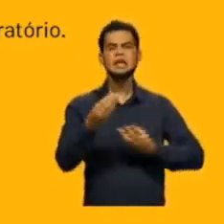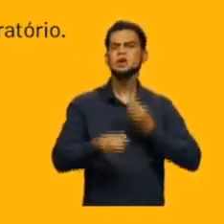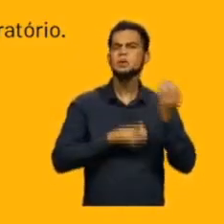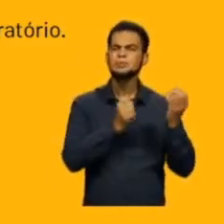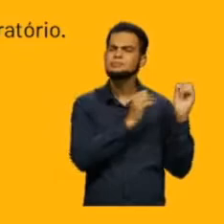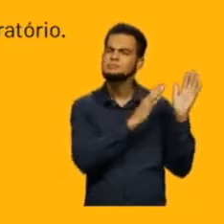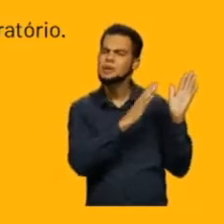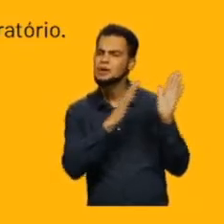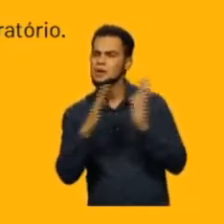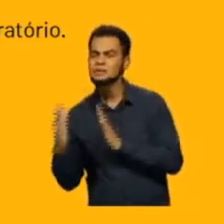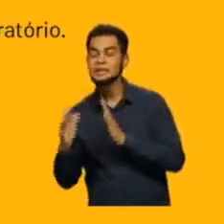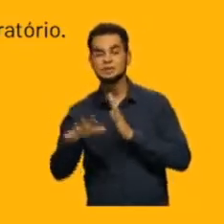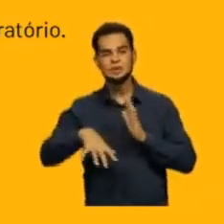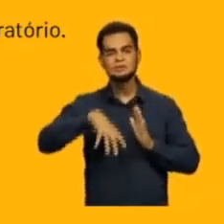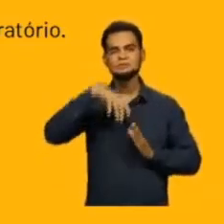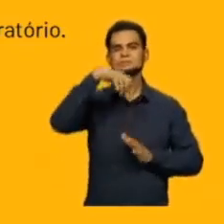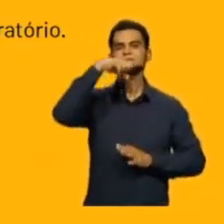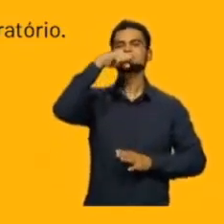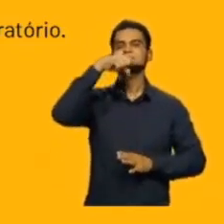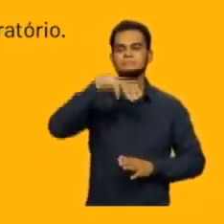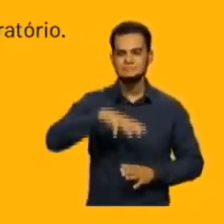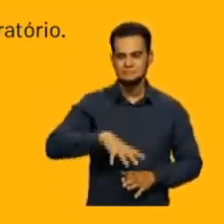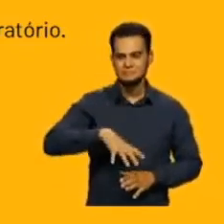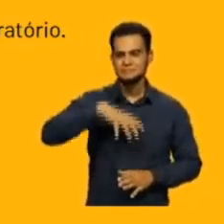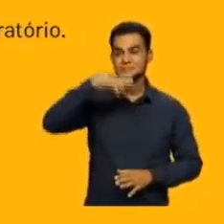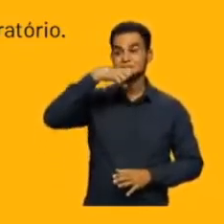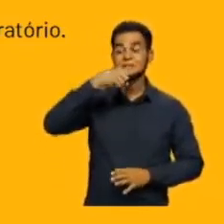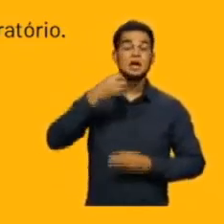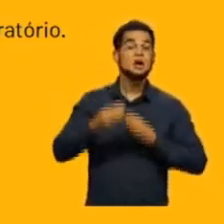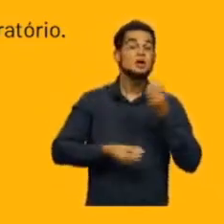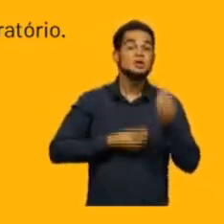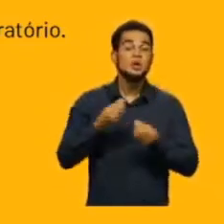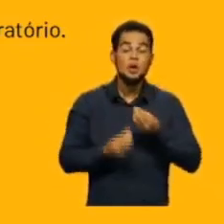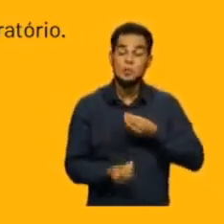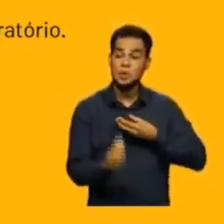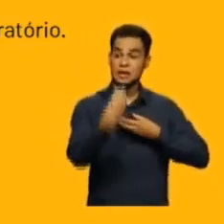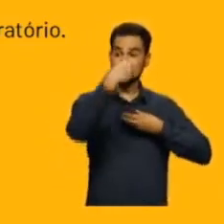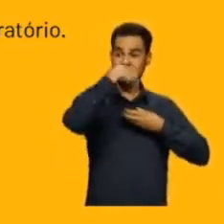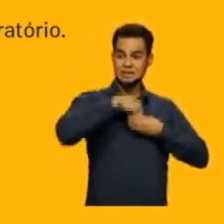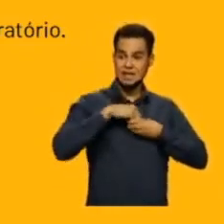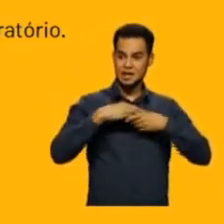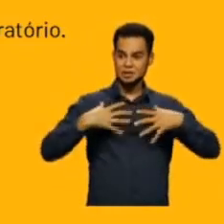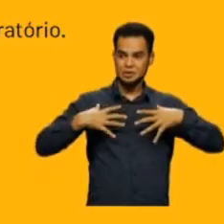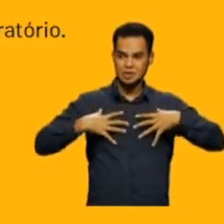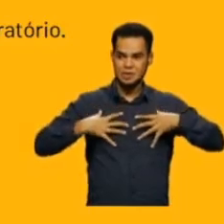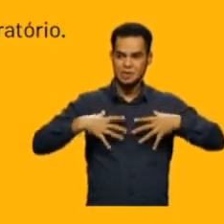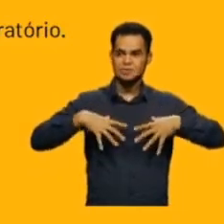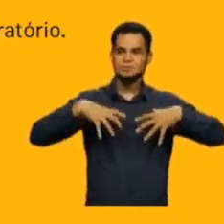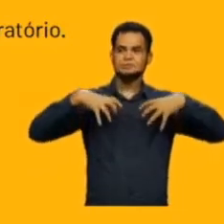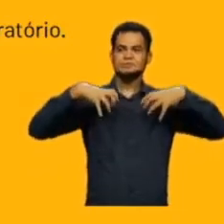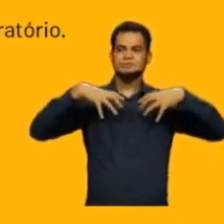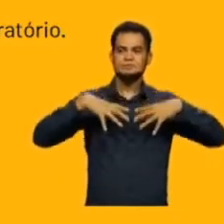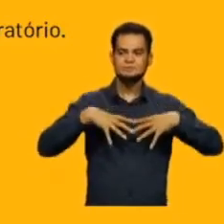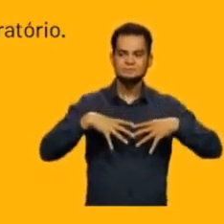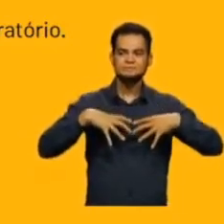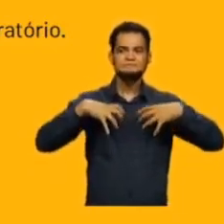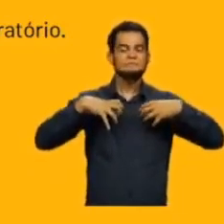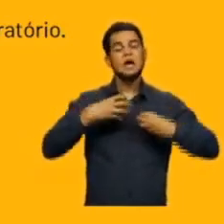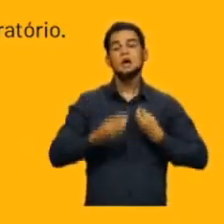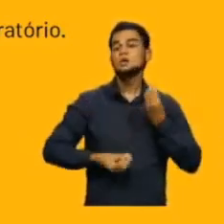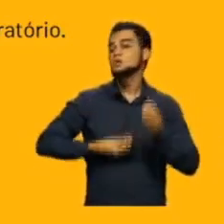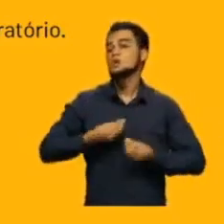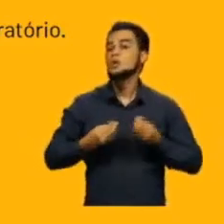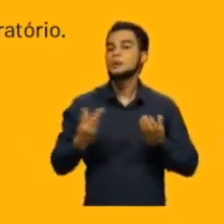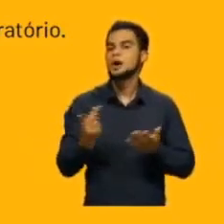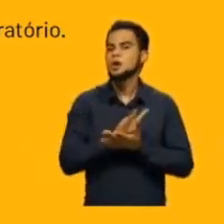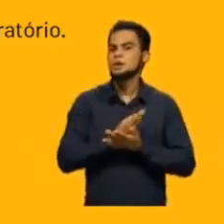respiração, identificar as funções dos órgãos que compõem o sistema respiratório, compreender como e onde ocorrem as